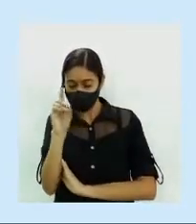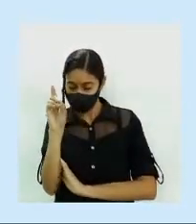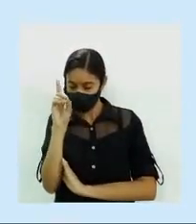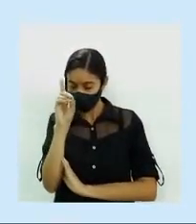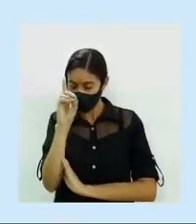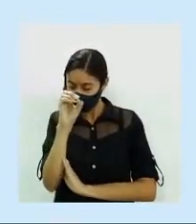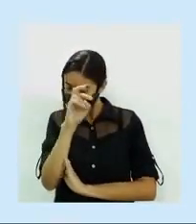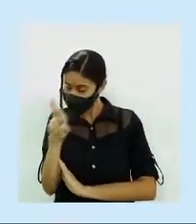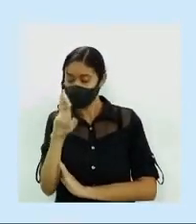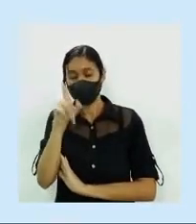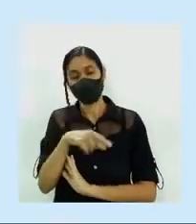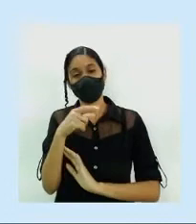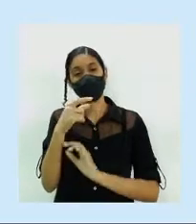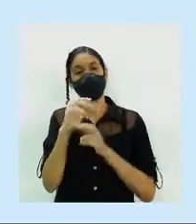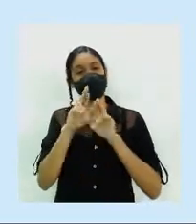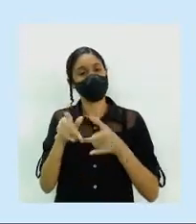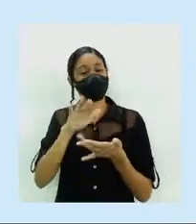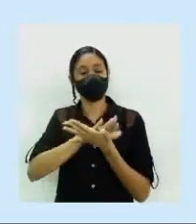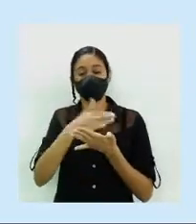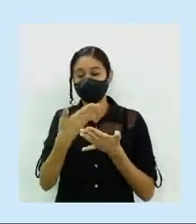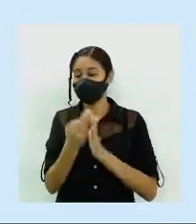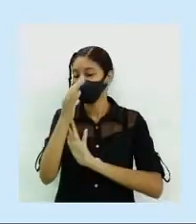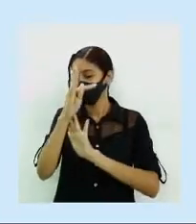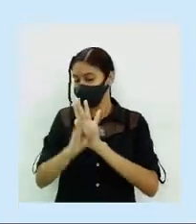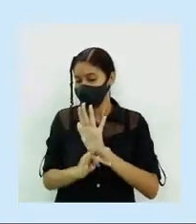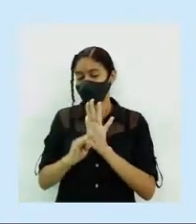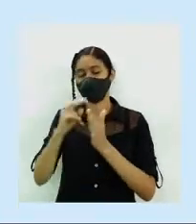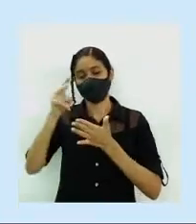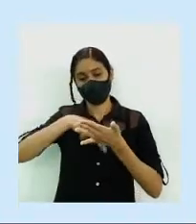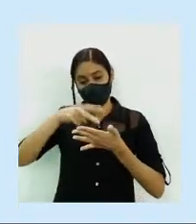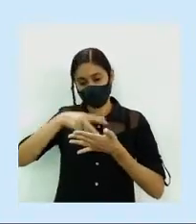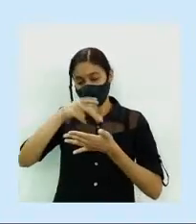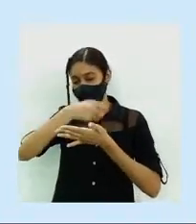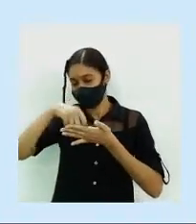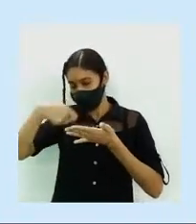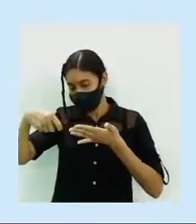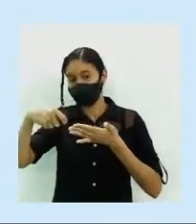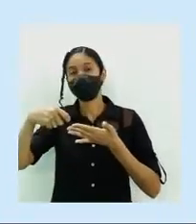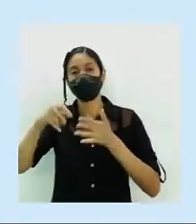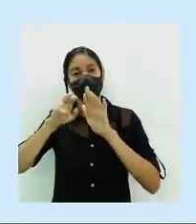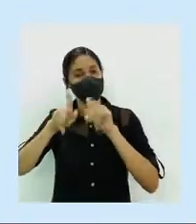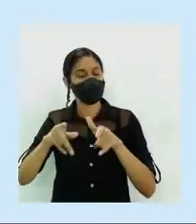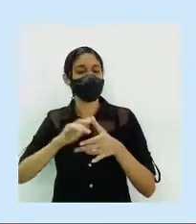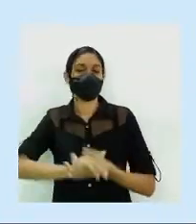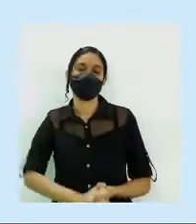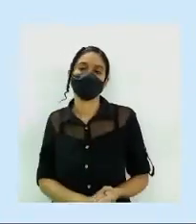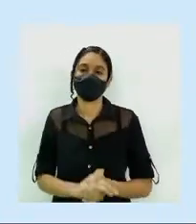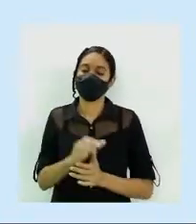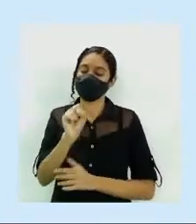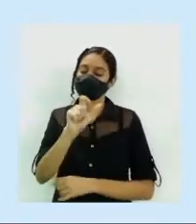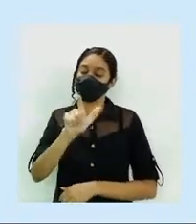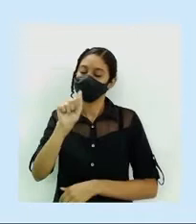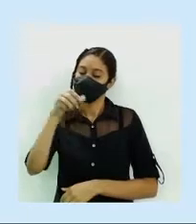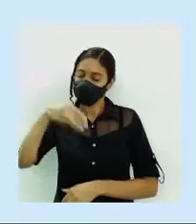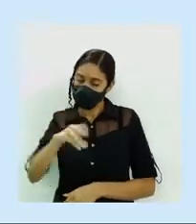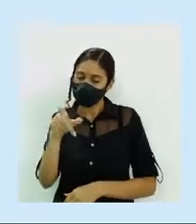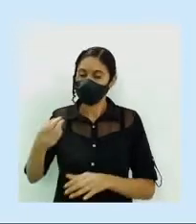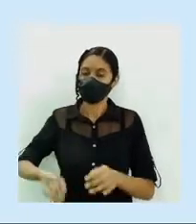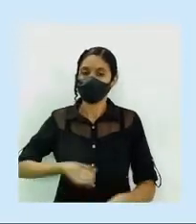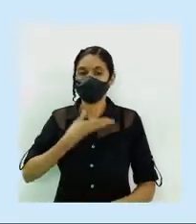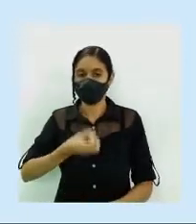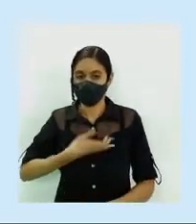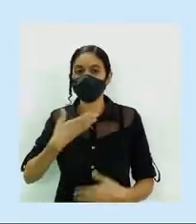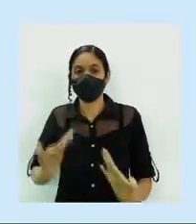a escrita é outra e a interpretação também. O slam, especificamente, por ser um texto literário, um texto